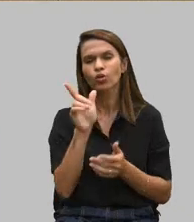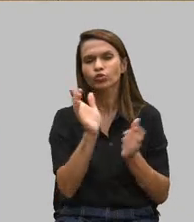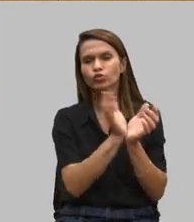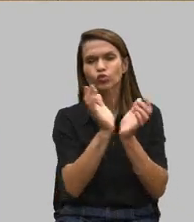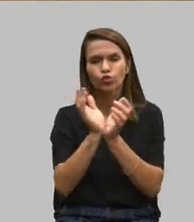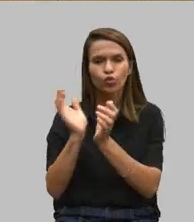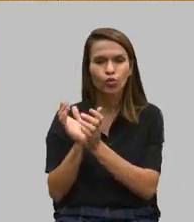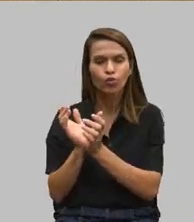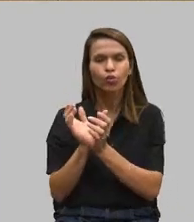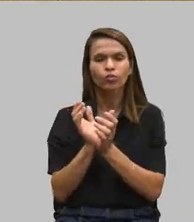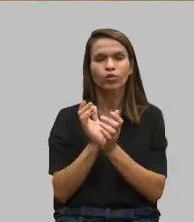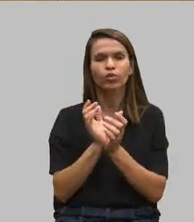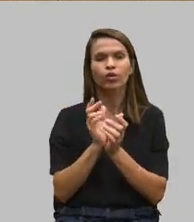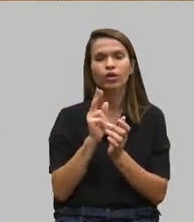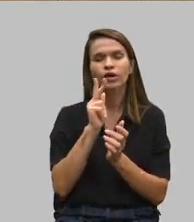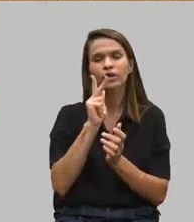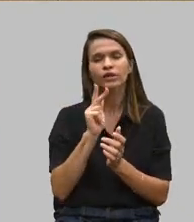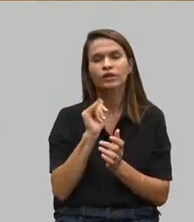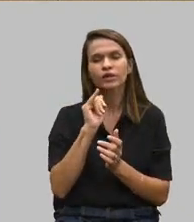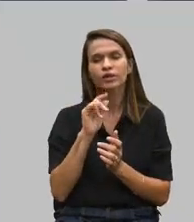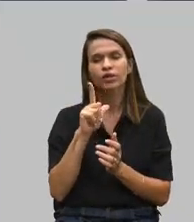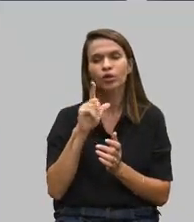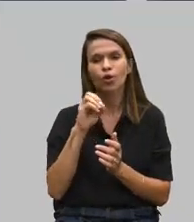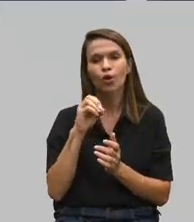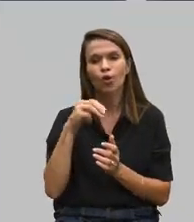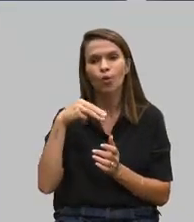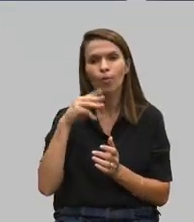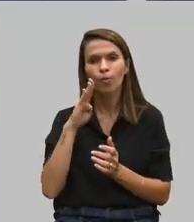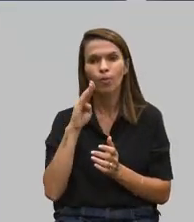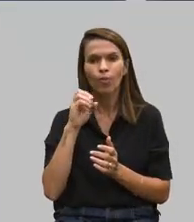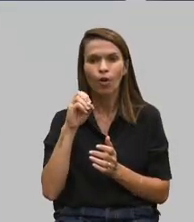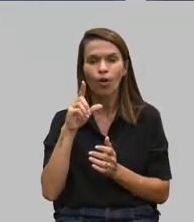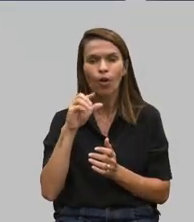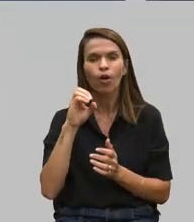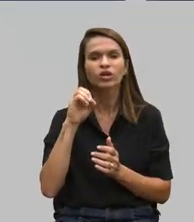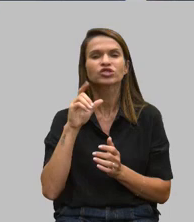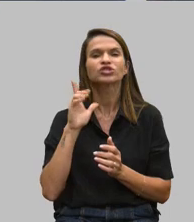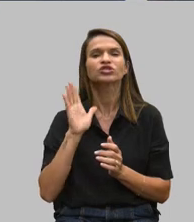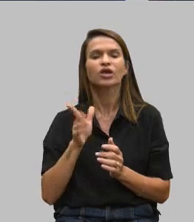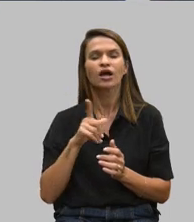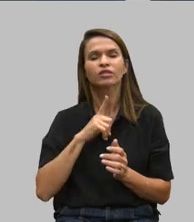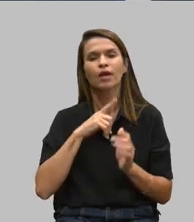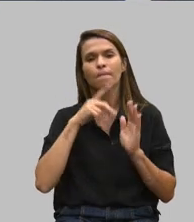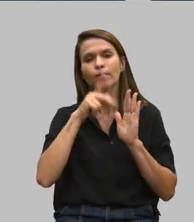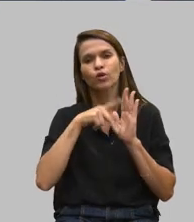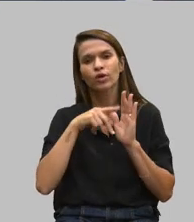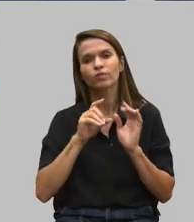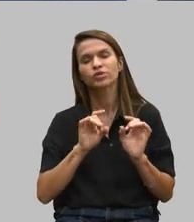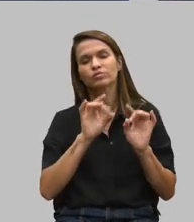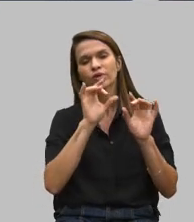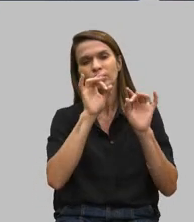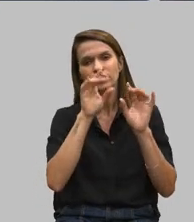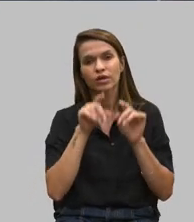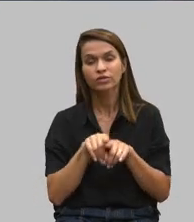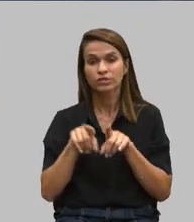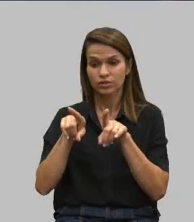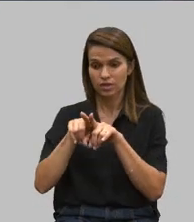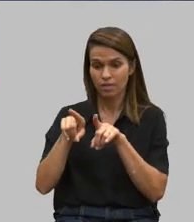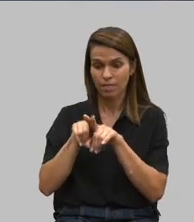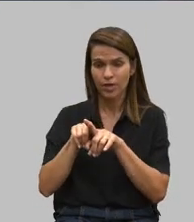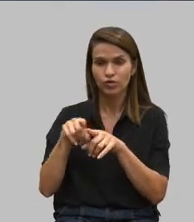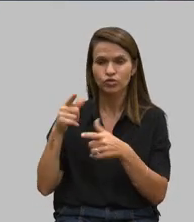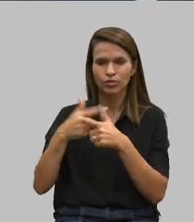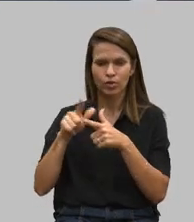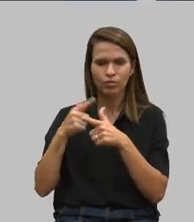quilombolas já tem programa especial como também a questão dos atingidos pela barragem de